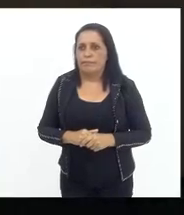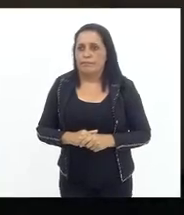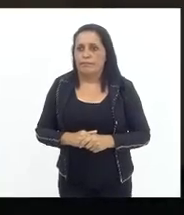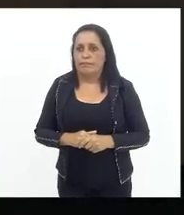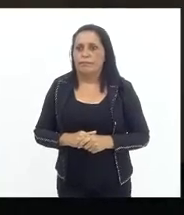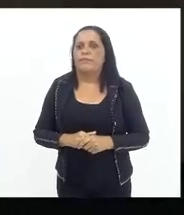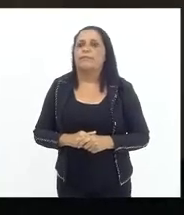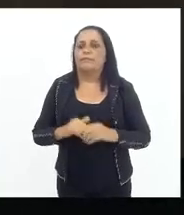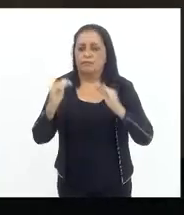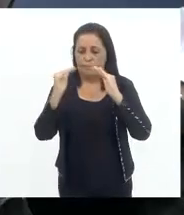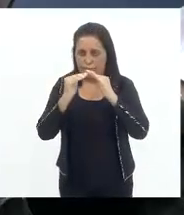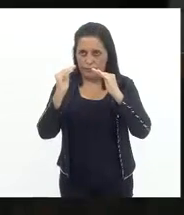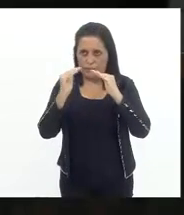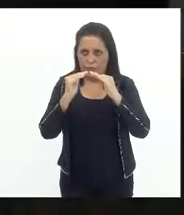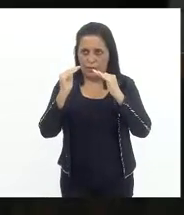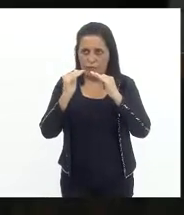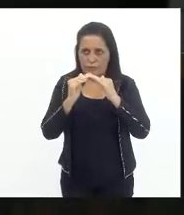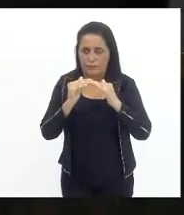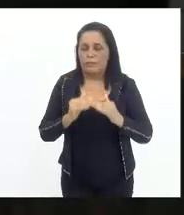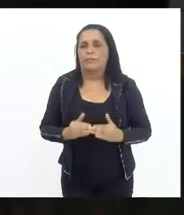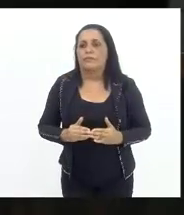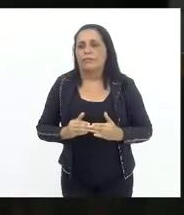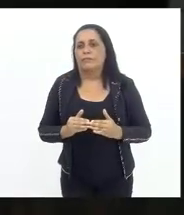Parecer favorável, presidente. Saneamento,